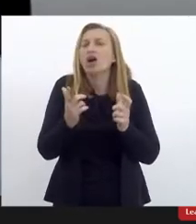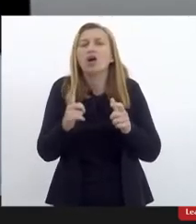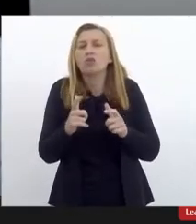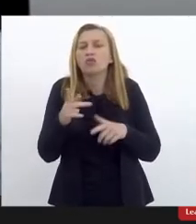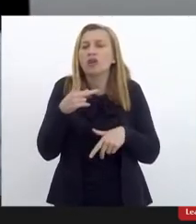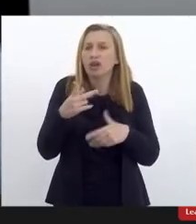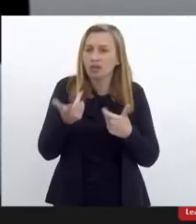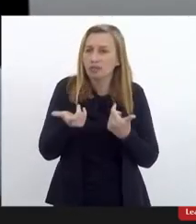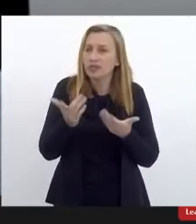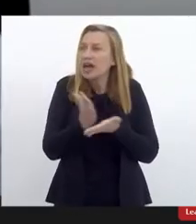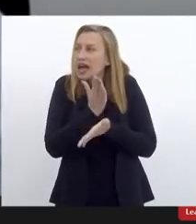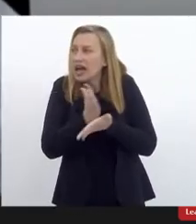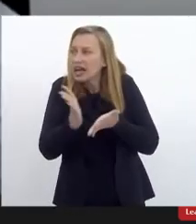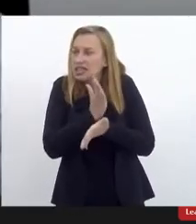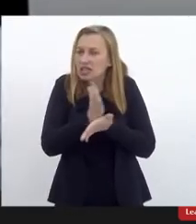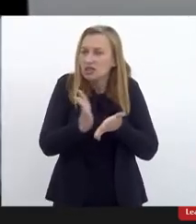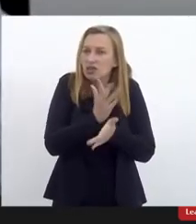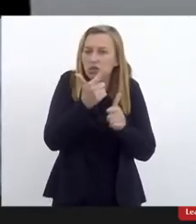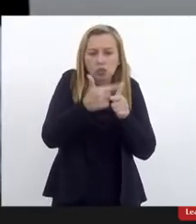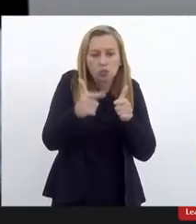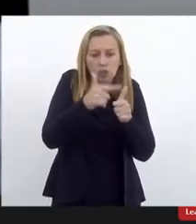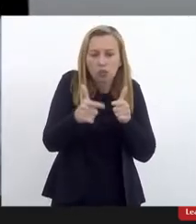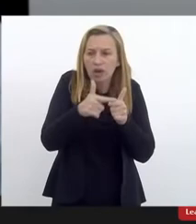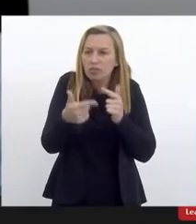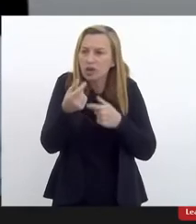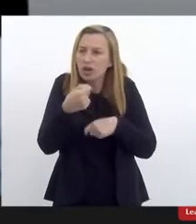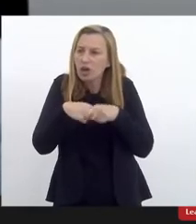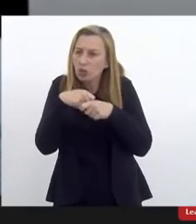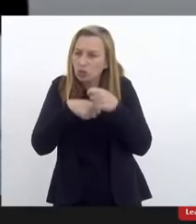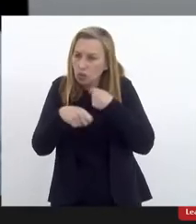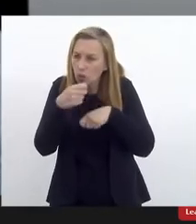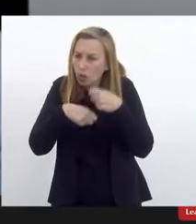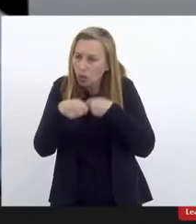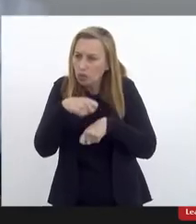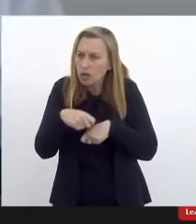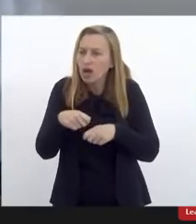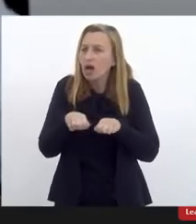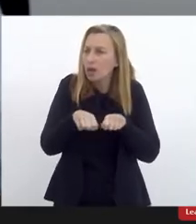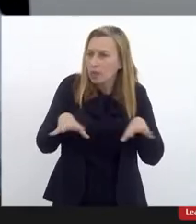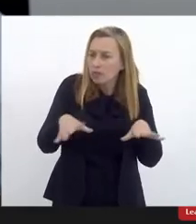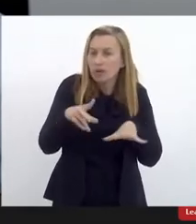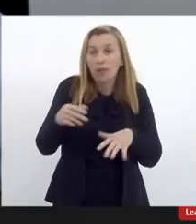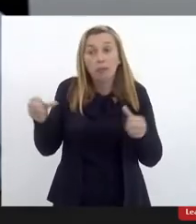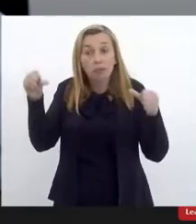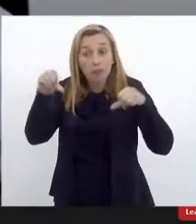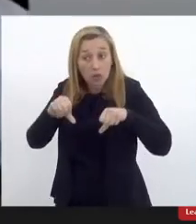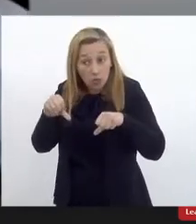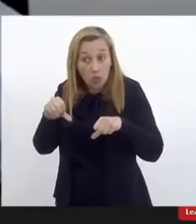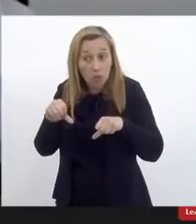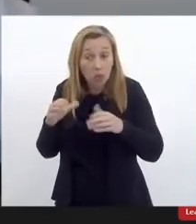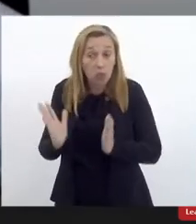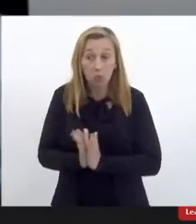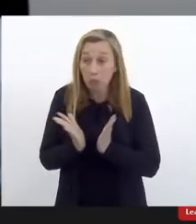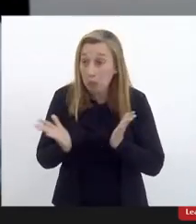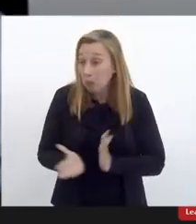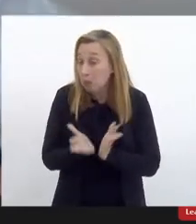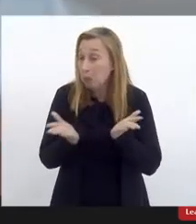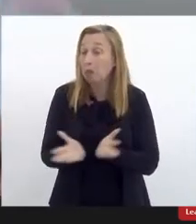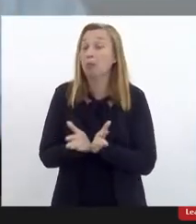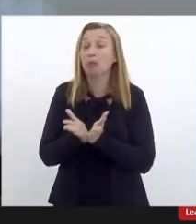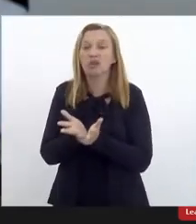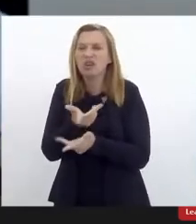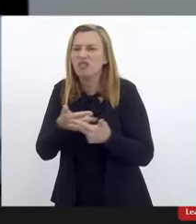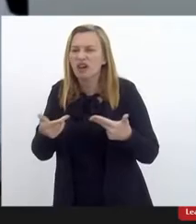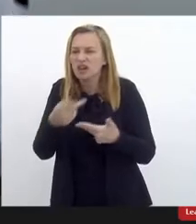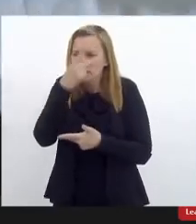chegar? Muitas vezes, em função dos problemas econômicos, que a pandemia, como nós sabemos, agravou o quadro de pobreza, de miséria, enfim, muita